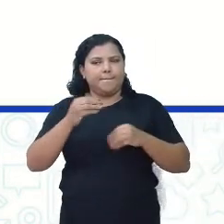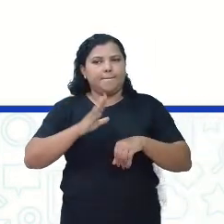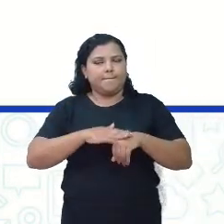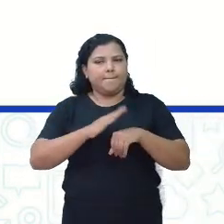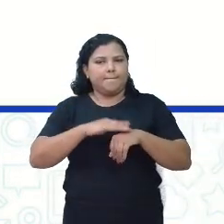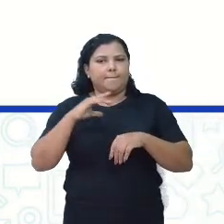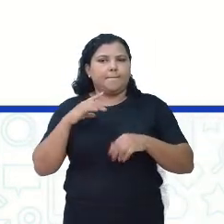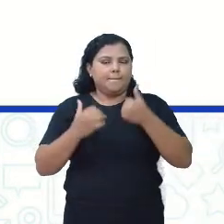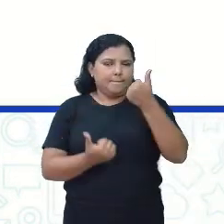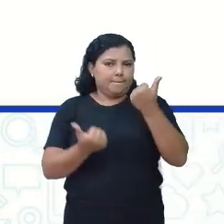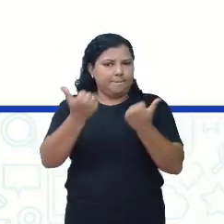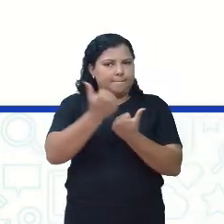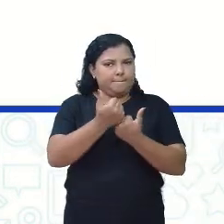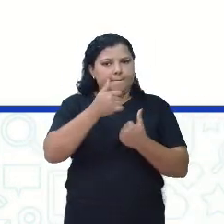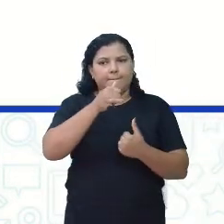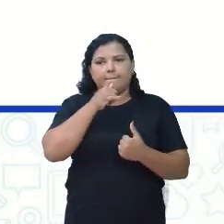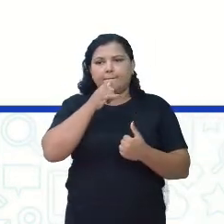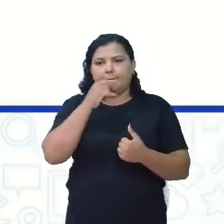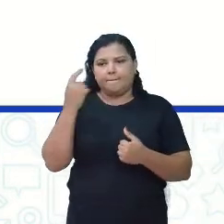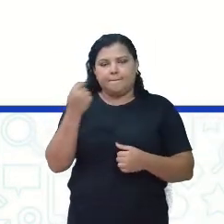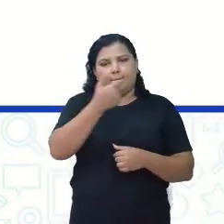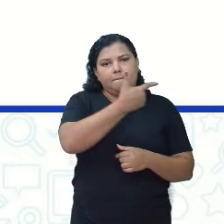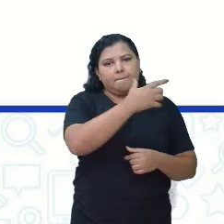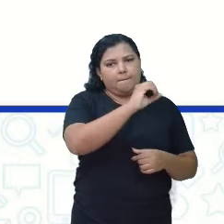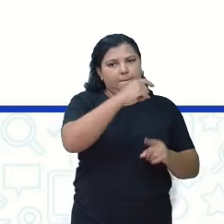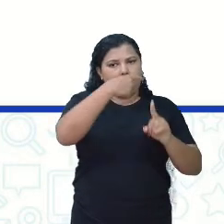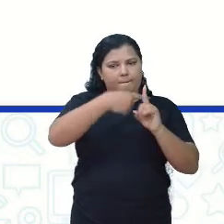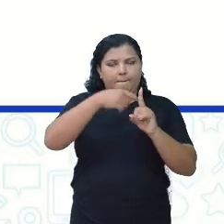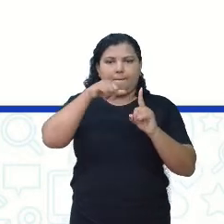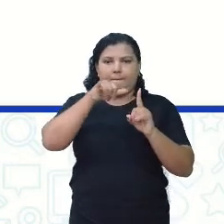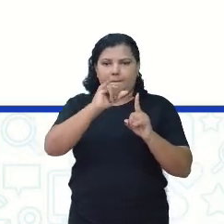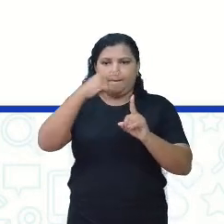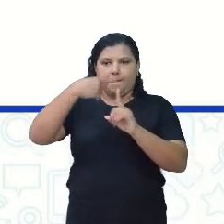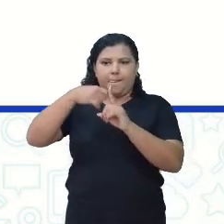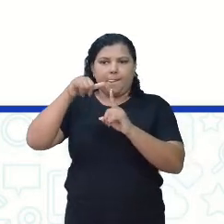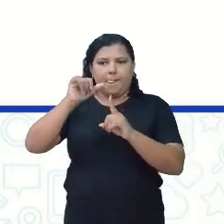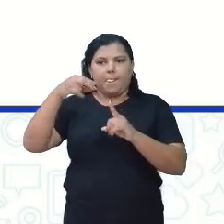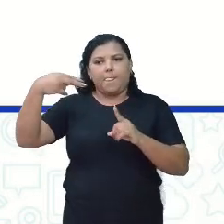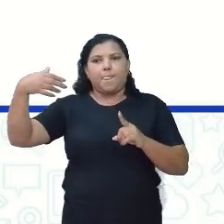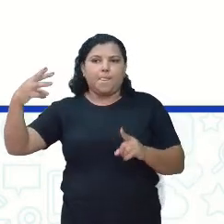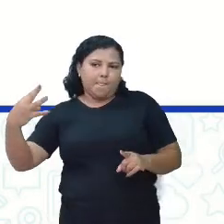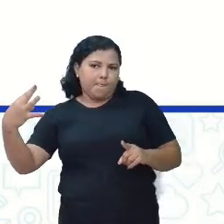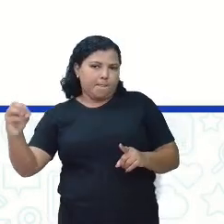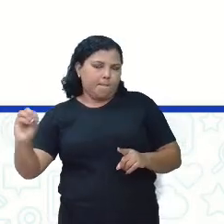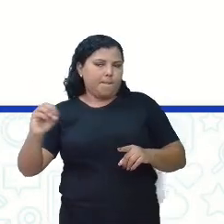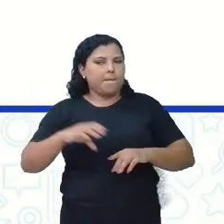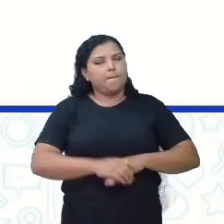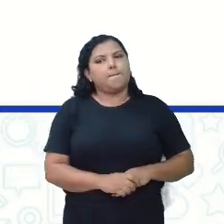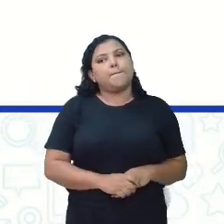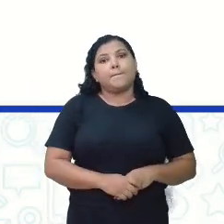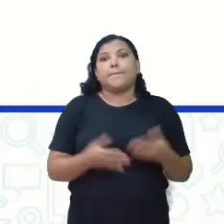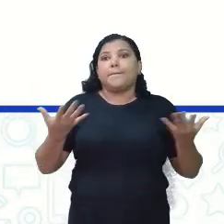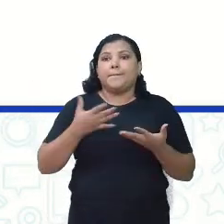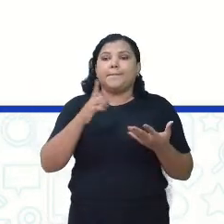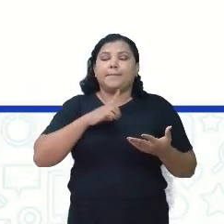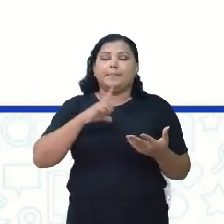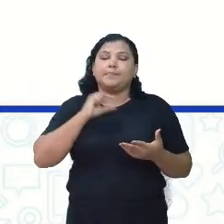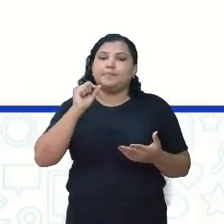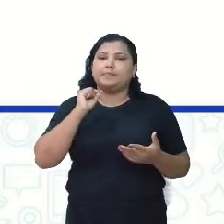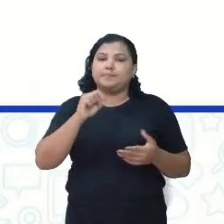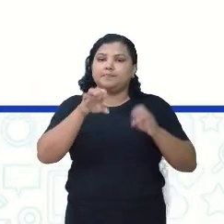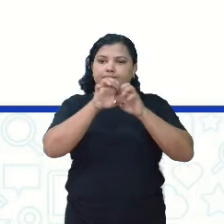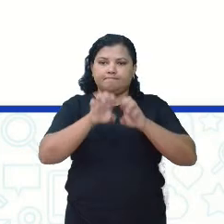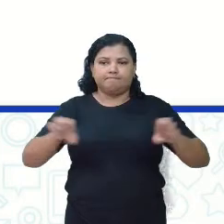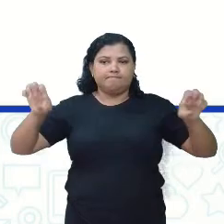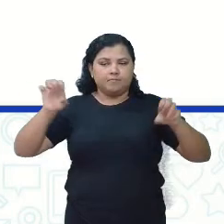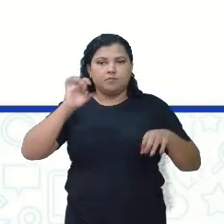essa substituição, ó, eu vou ter 20 mais y igual a 40. Então, eu tenho agora aí uma equação